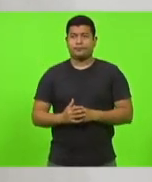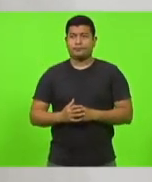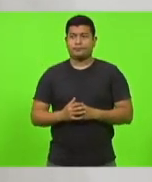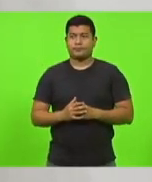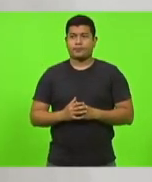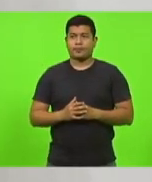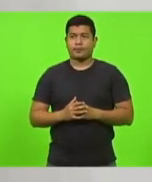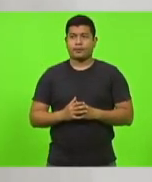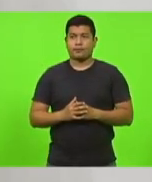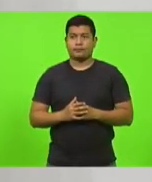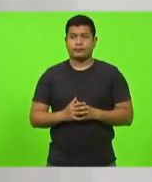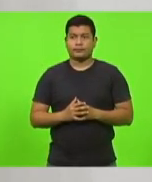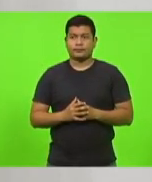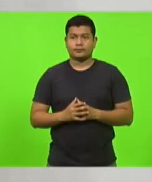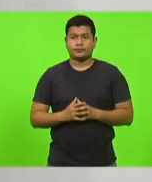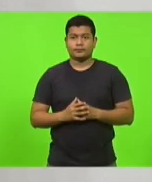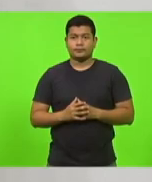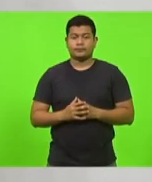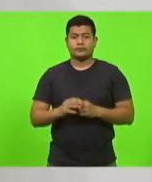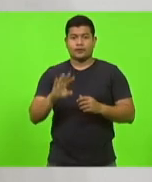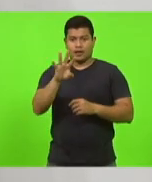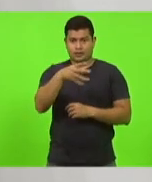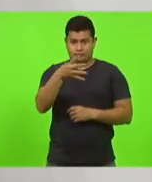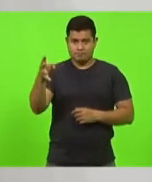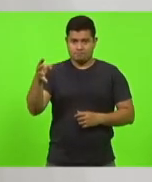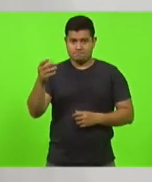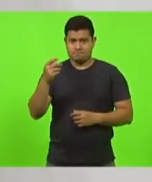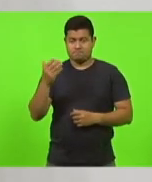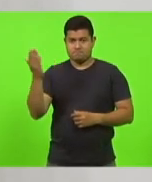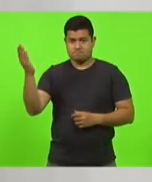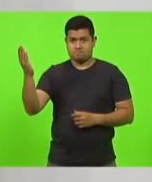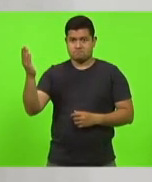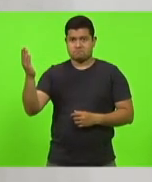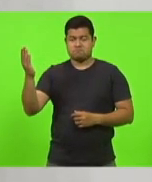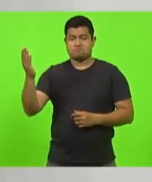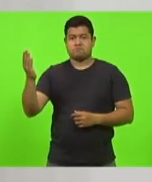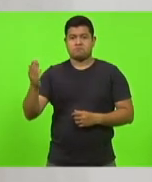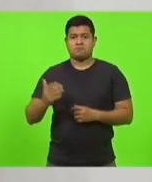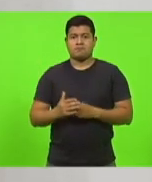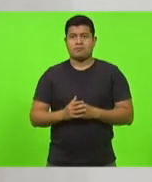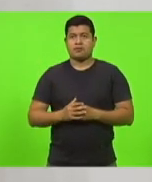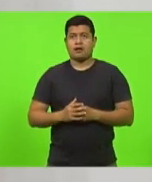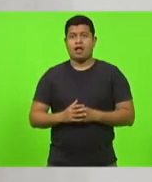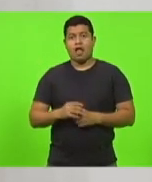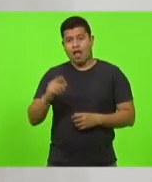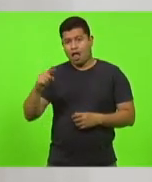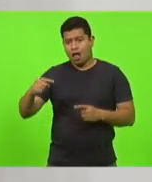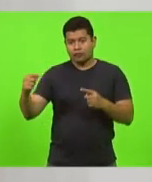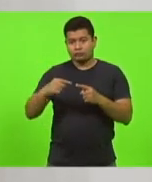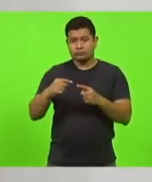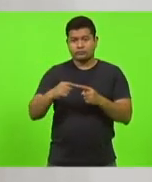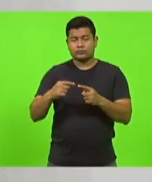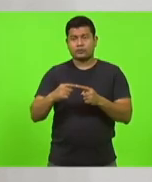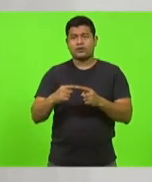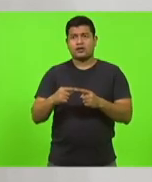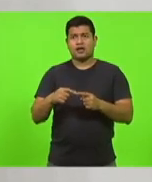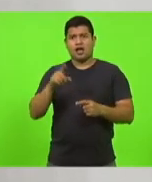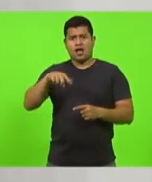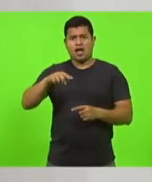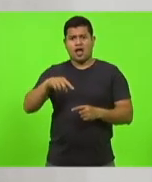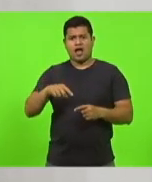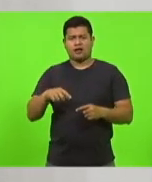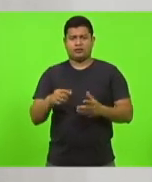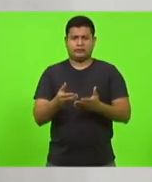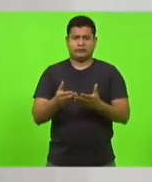telão. A tabela que nós apresentamos é uma tabela que não quebra governo,